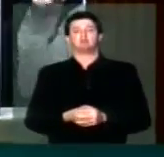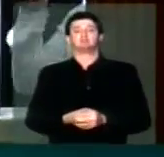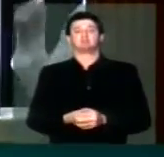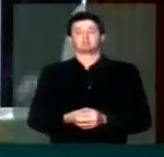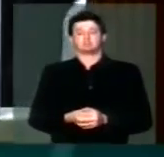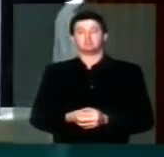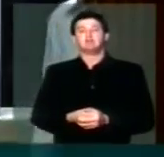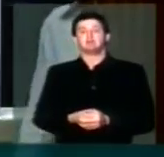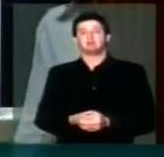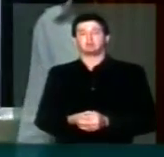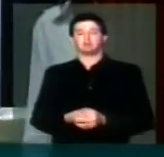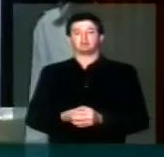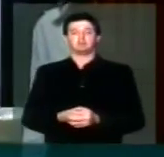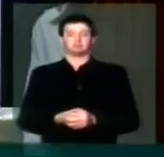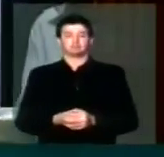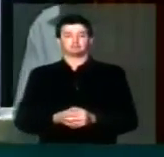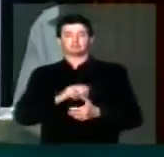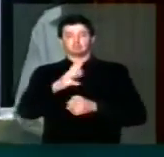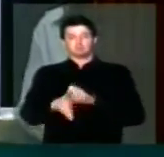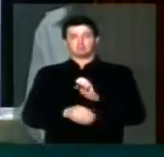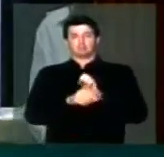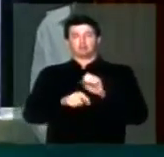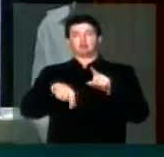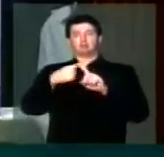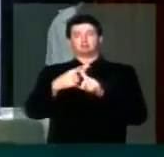também tem mais uma emenda que nós